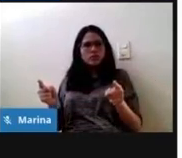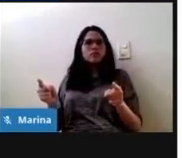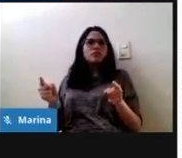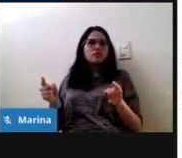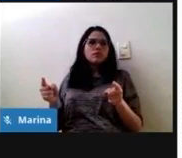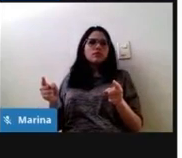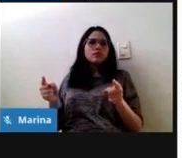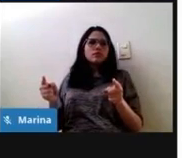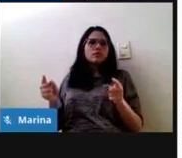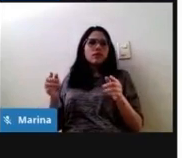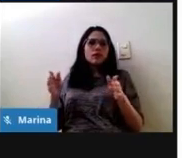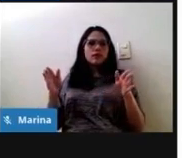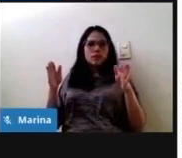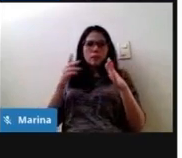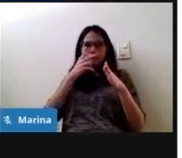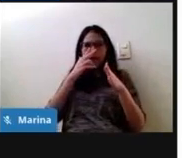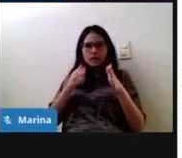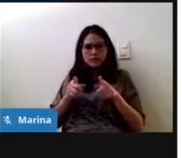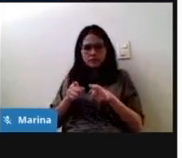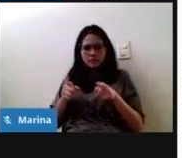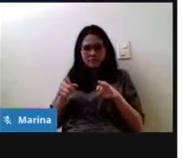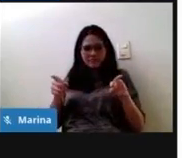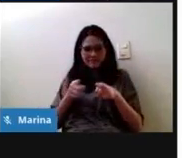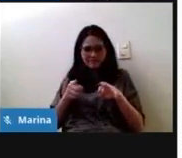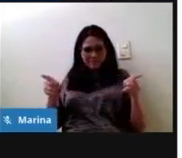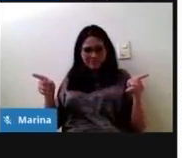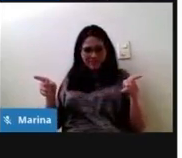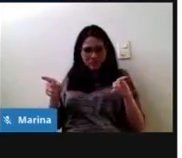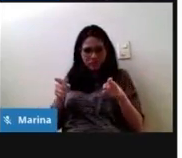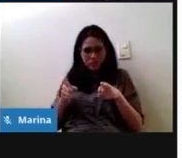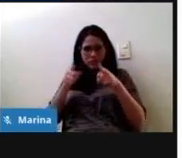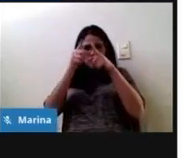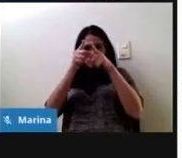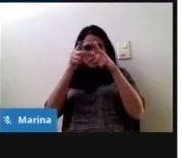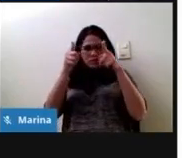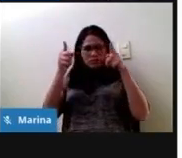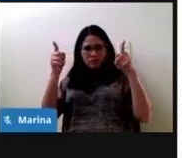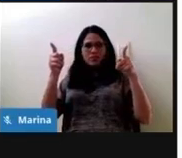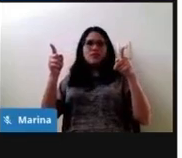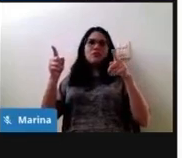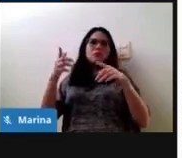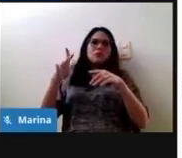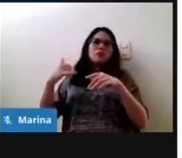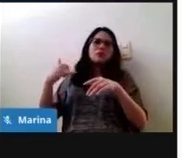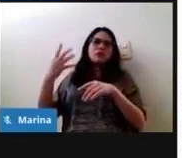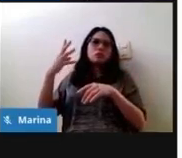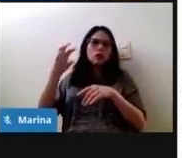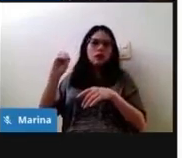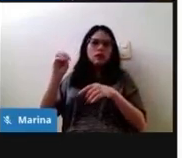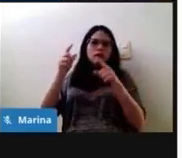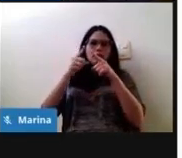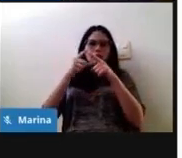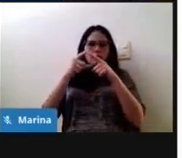etárias menores, mais estreitas, e faixas etárias superiores aí a 40 anos, né,